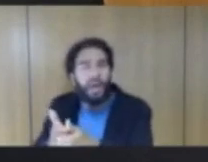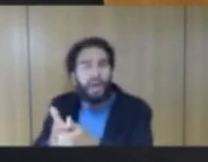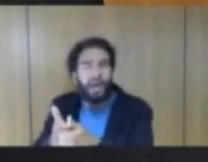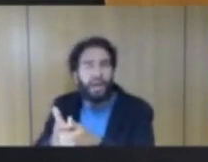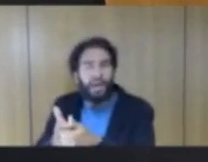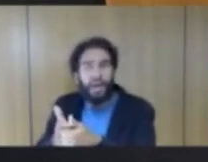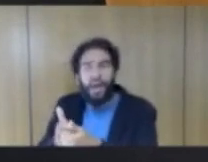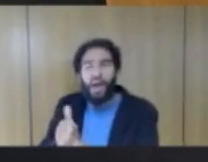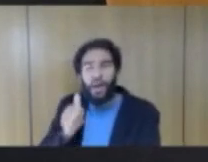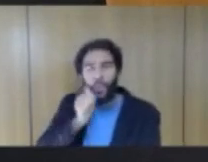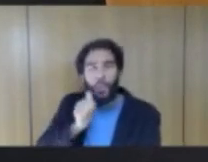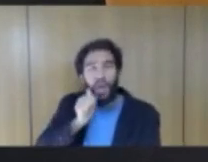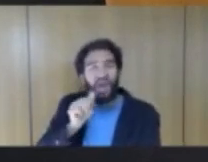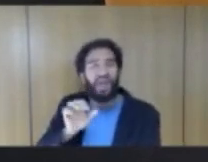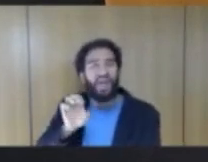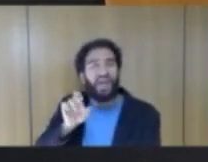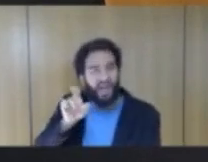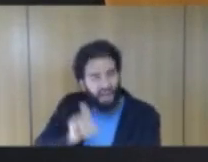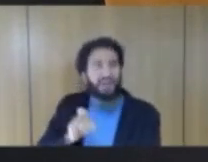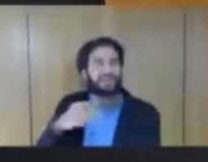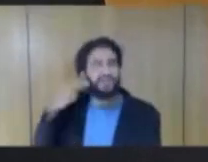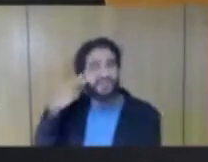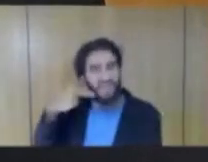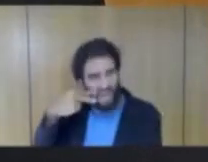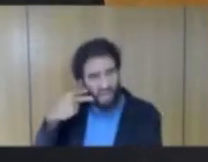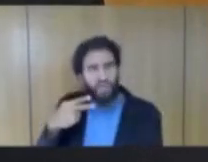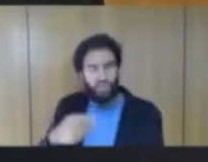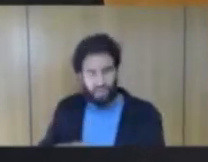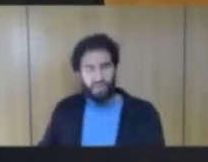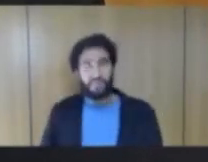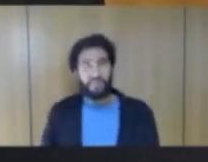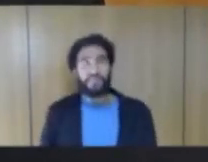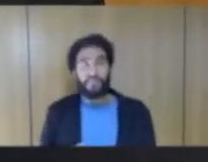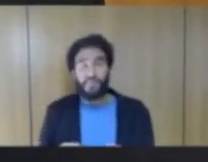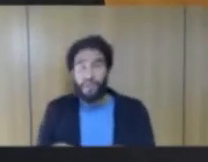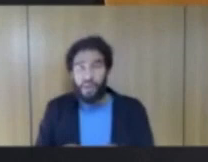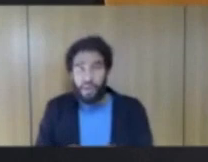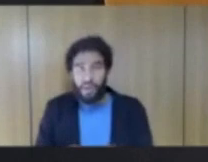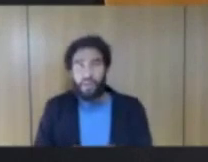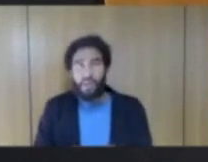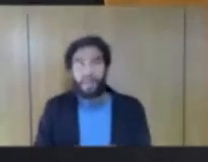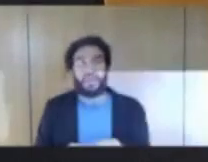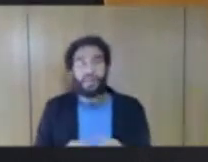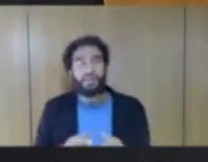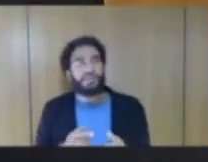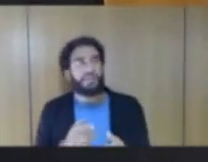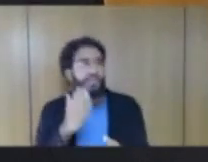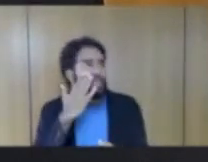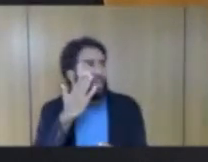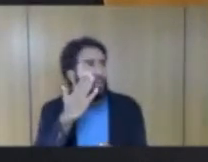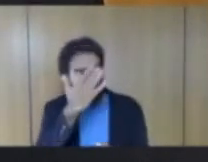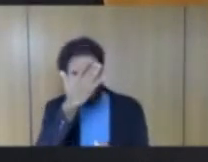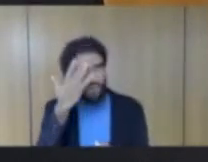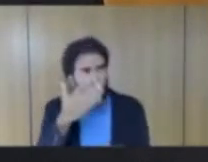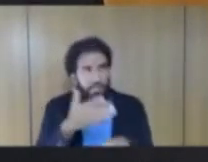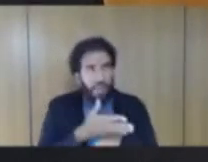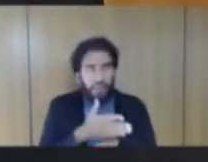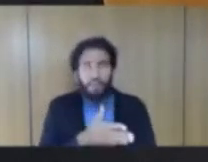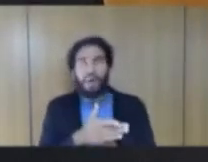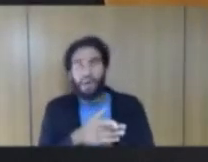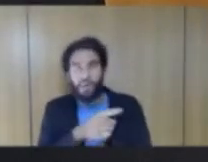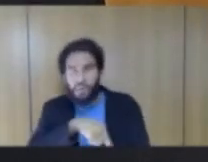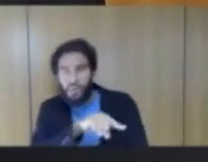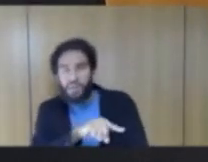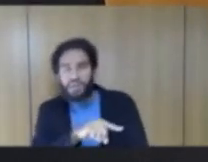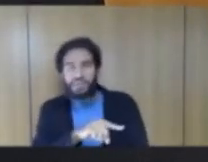e também nesse apoio Logístico de integração com os demais atores de todo esse essa cadeia criminosa